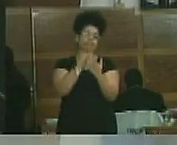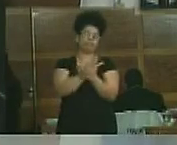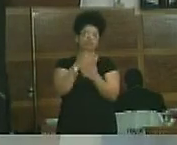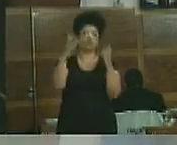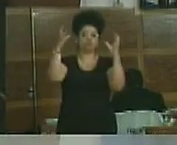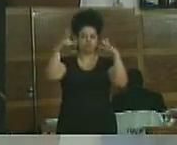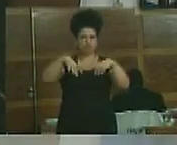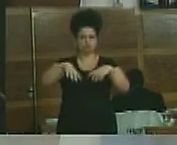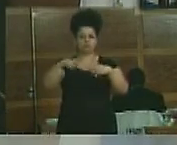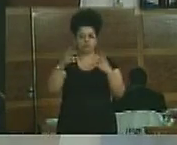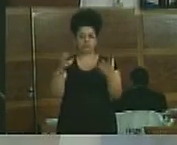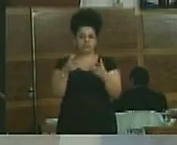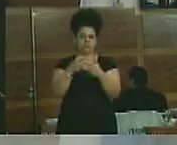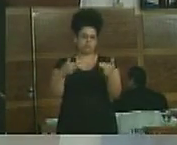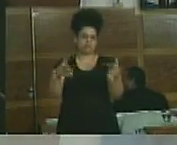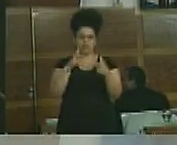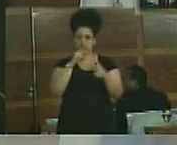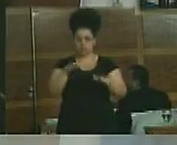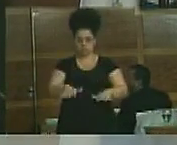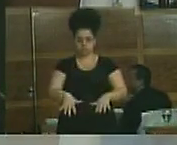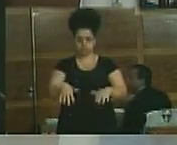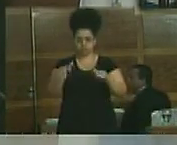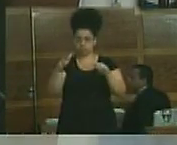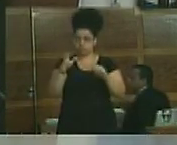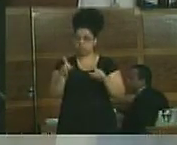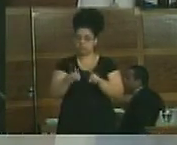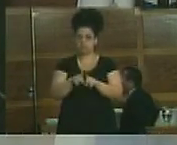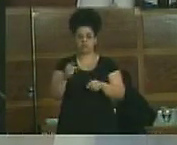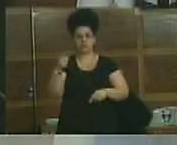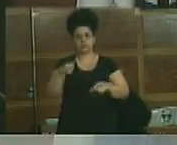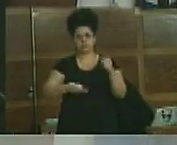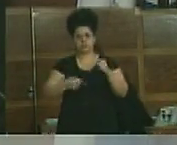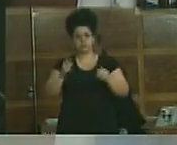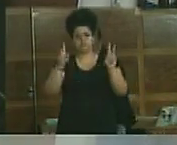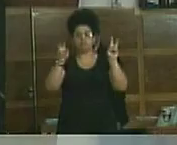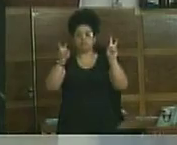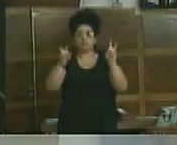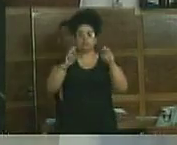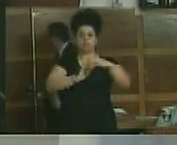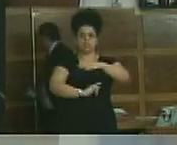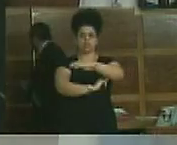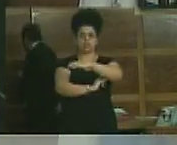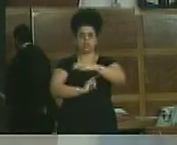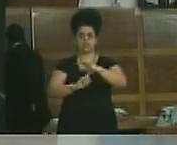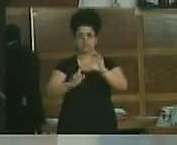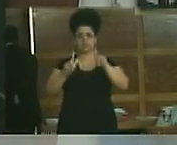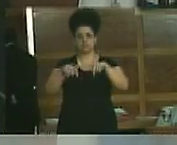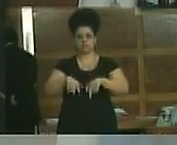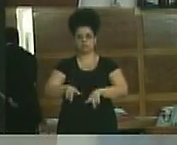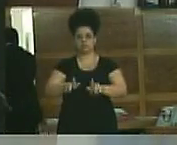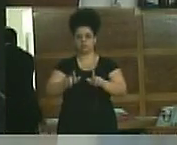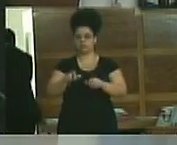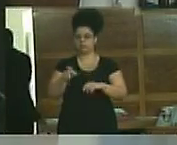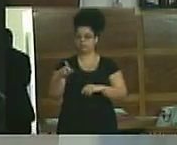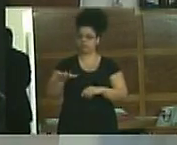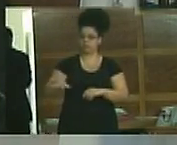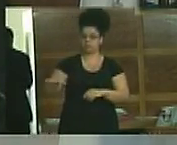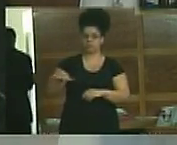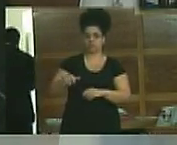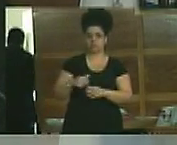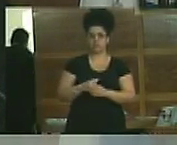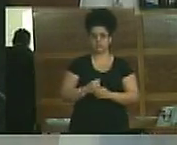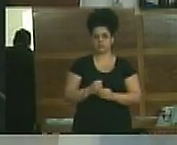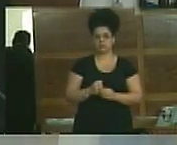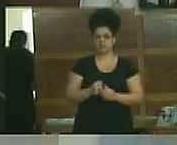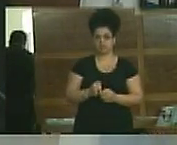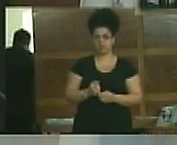com maré, e também a gente discutiu sobre a questão da ponte da Gamboinha, ali que é a Gamboinha do